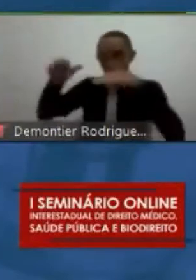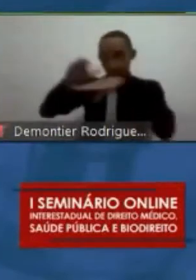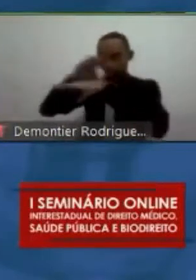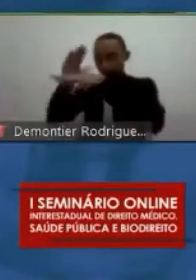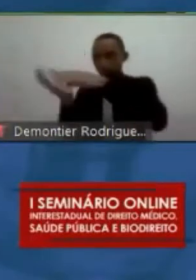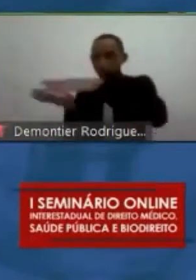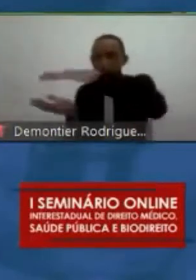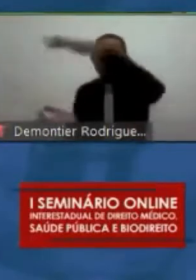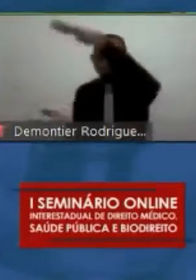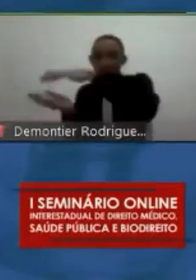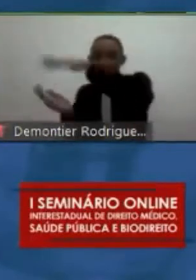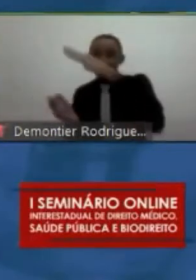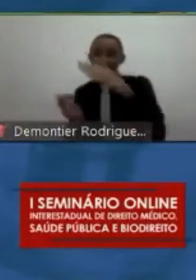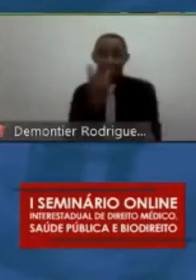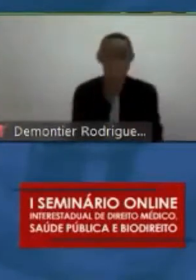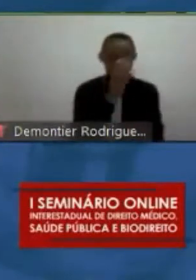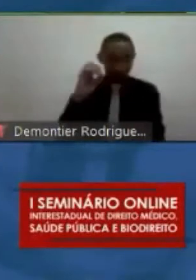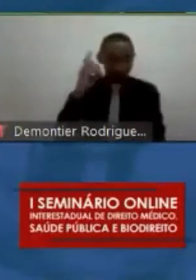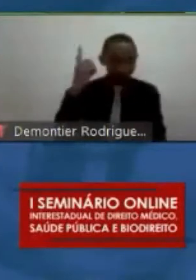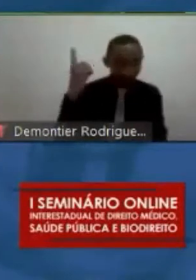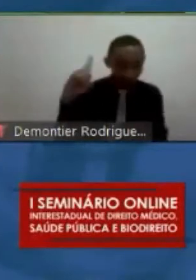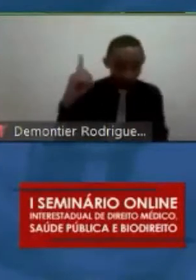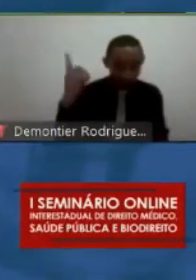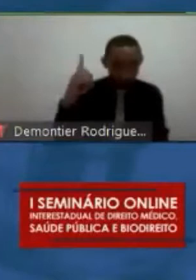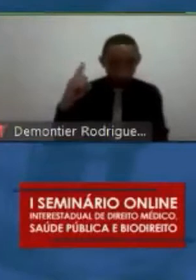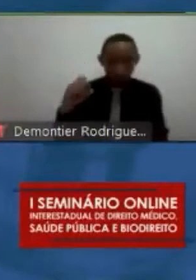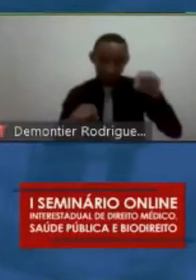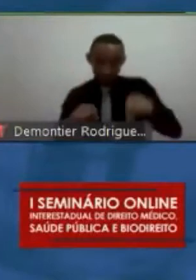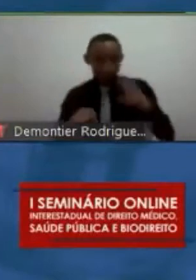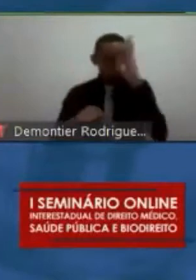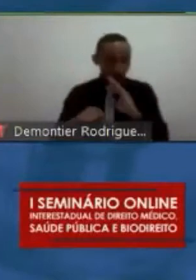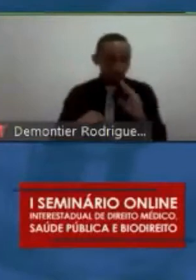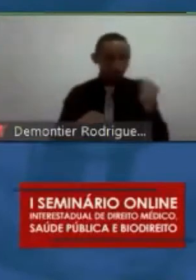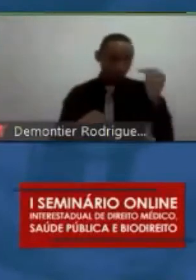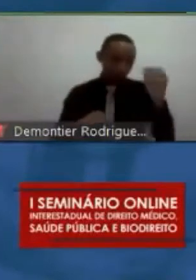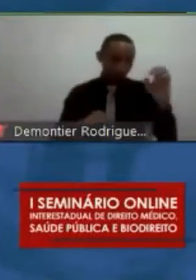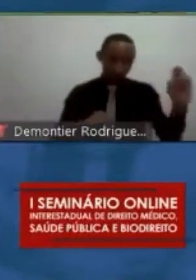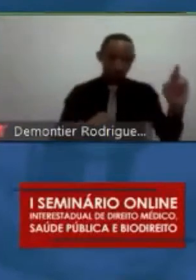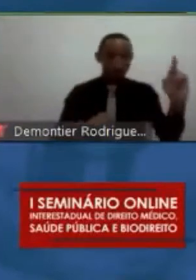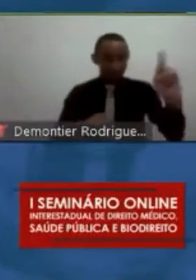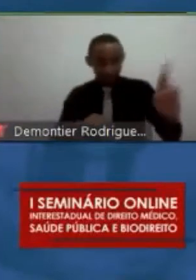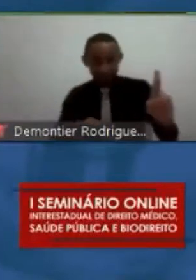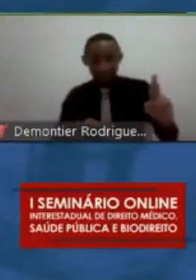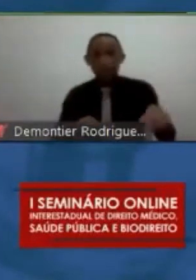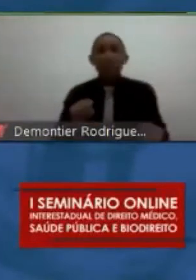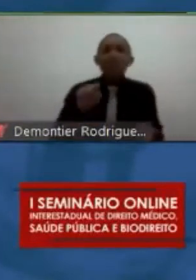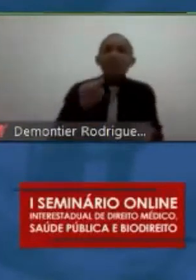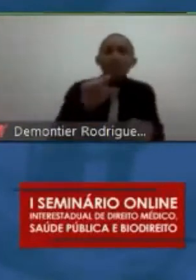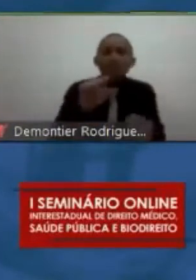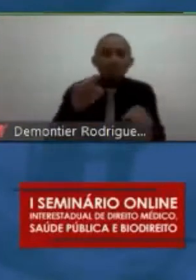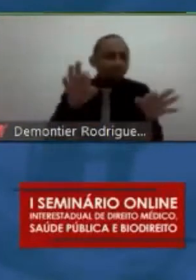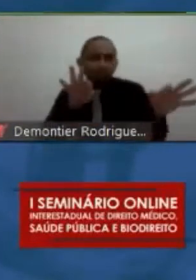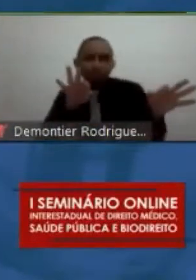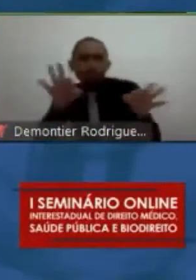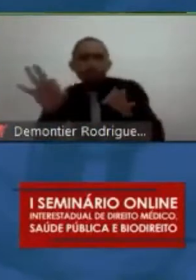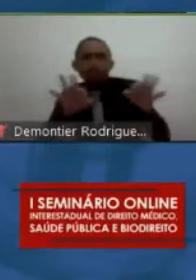seus $300, mais ou menos, do Brasil, em torno dos seus R$500, R$600, o quanto custa para você administrar um